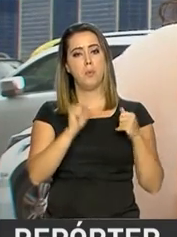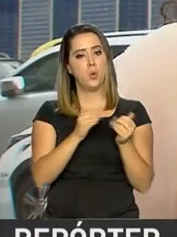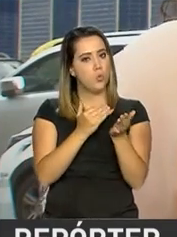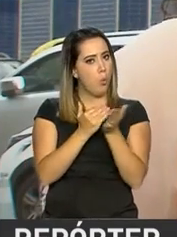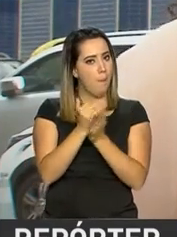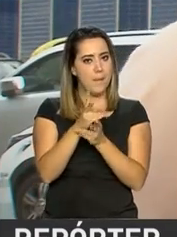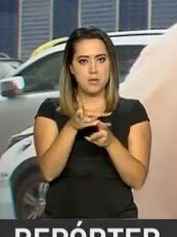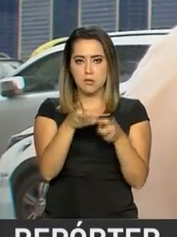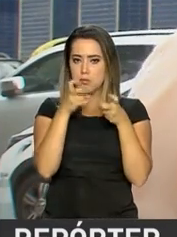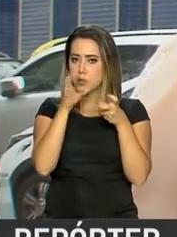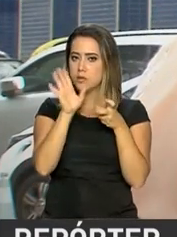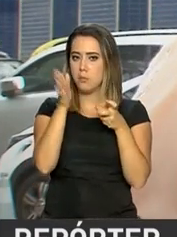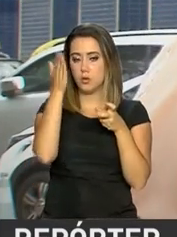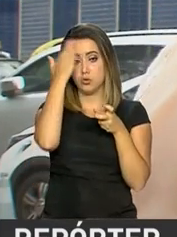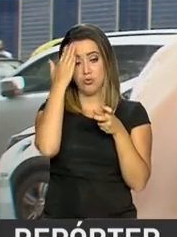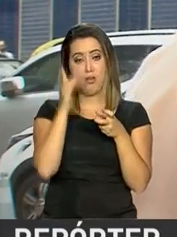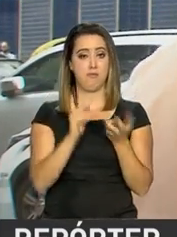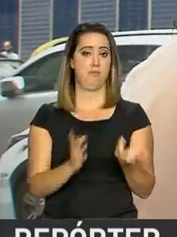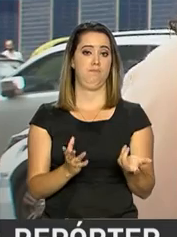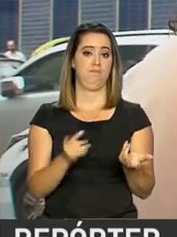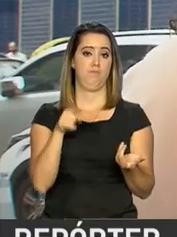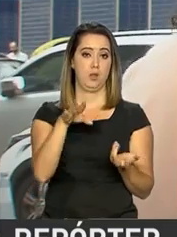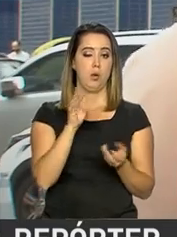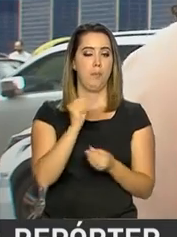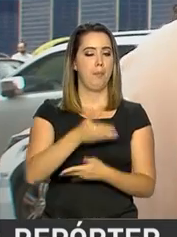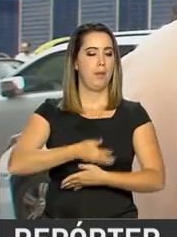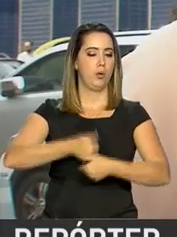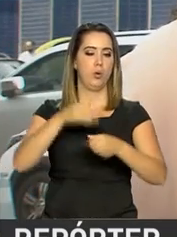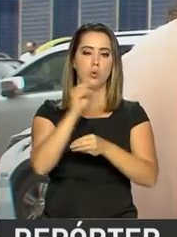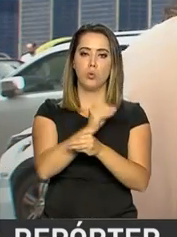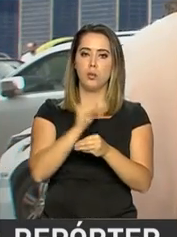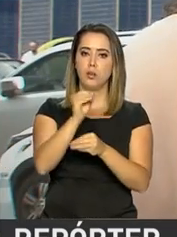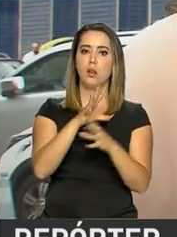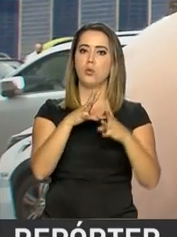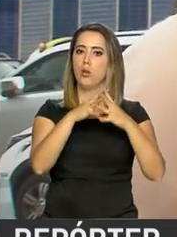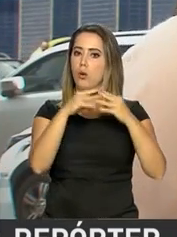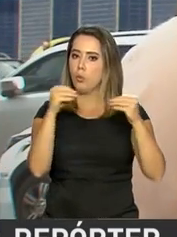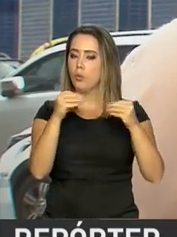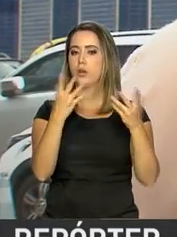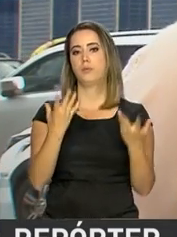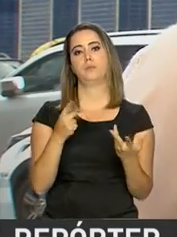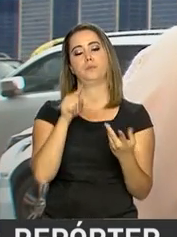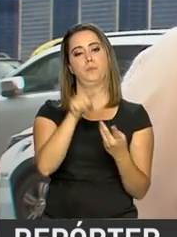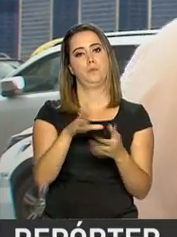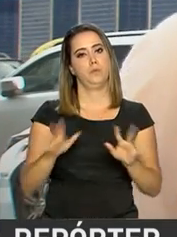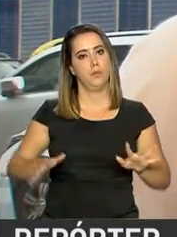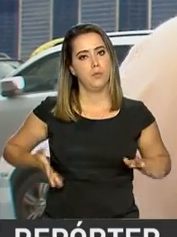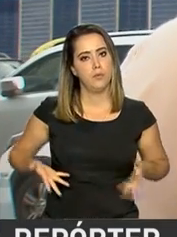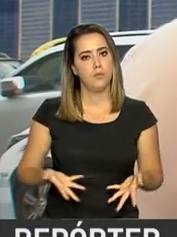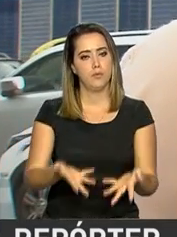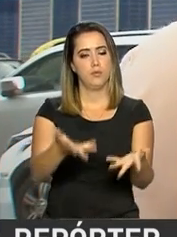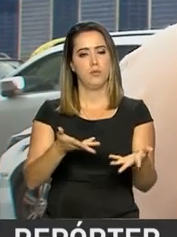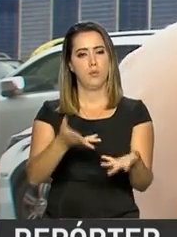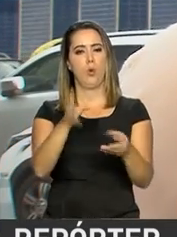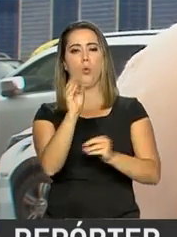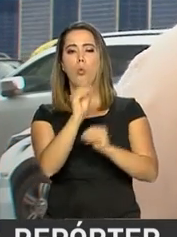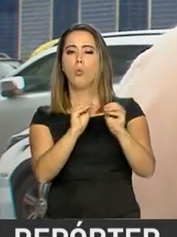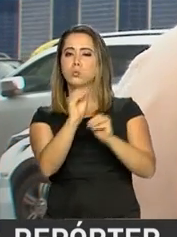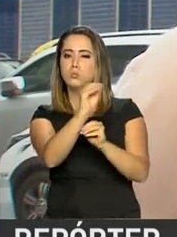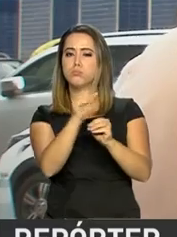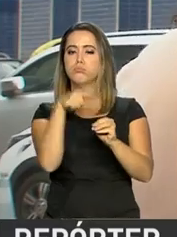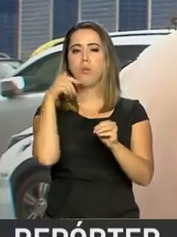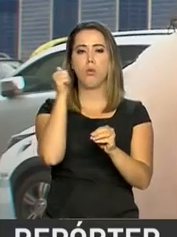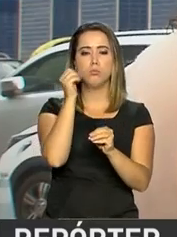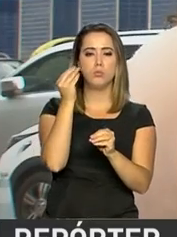no início, aumentando as chances de tratamento e de cura. Para incentivar a realização de exames que auxiliam